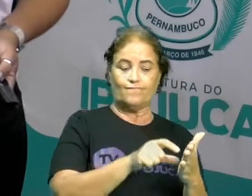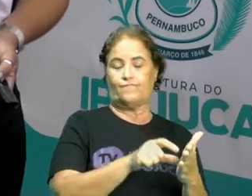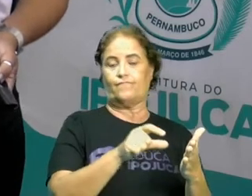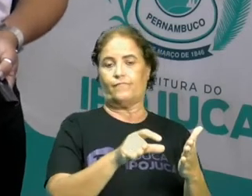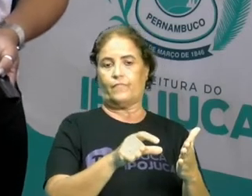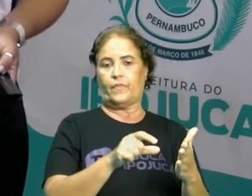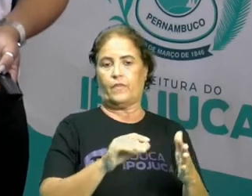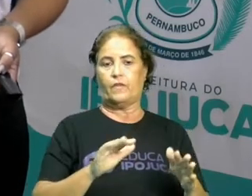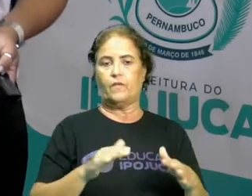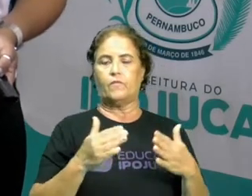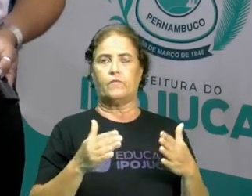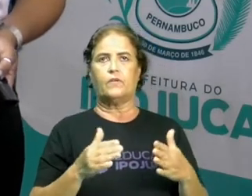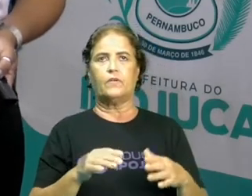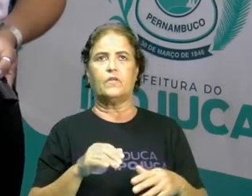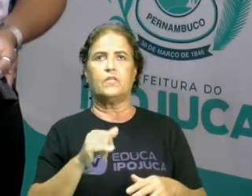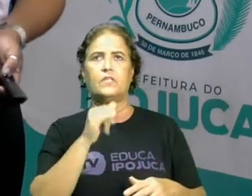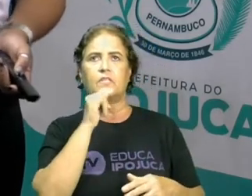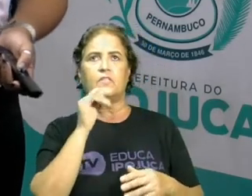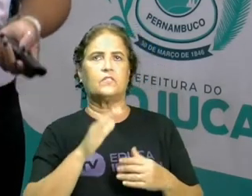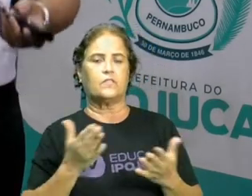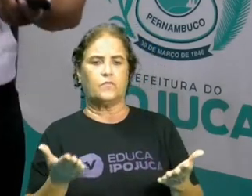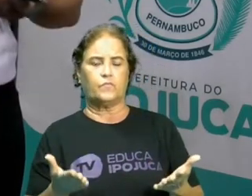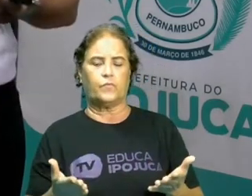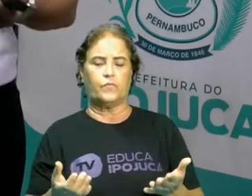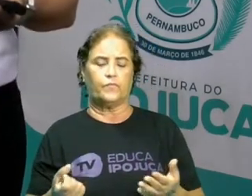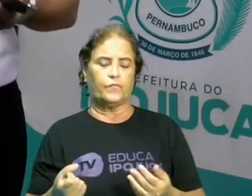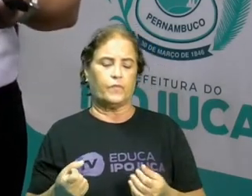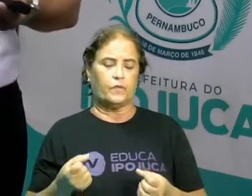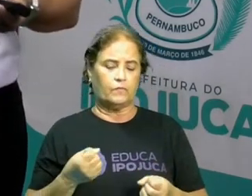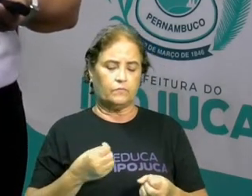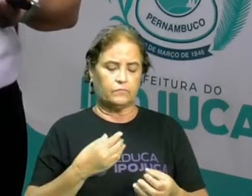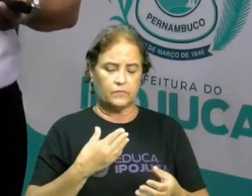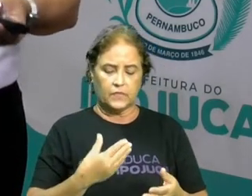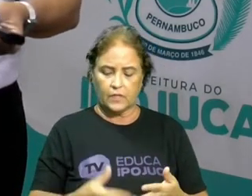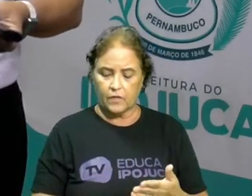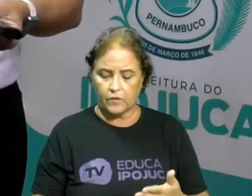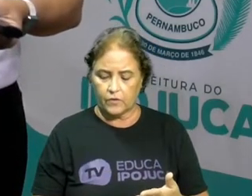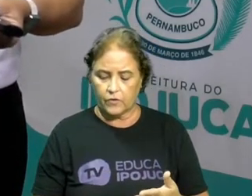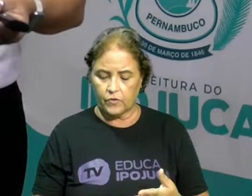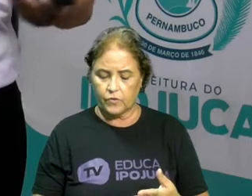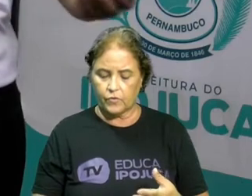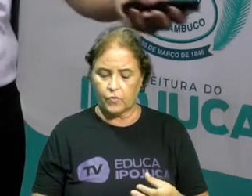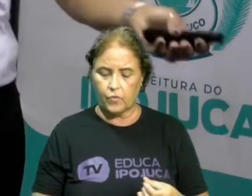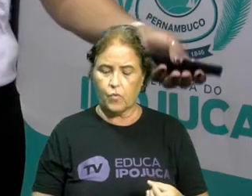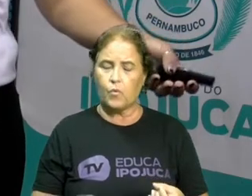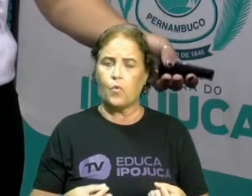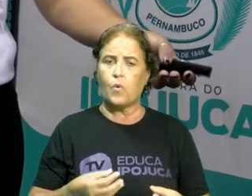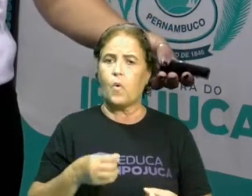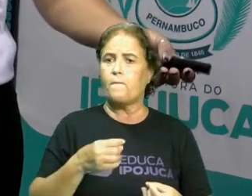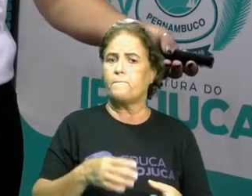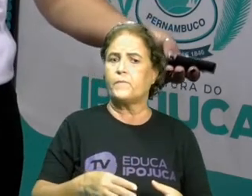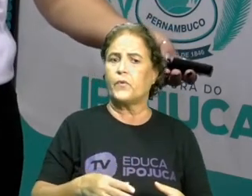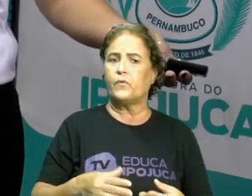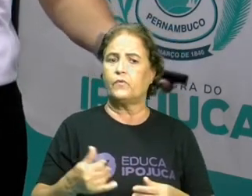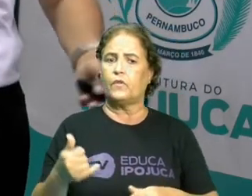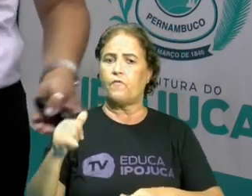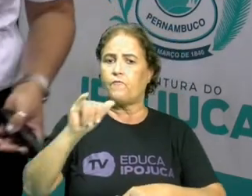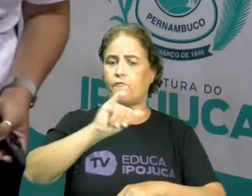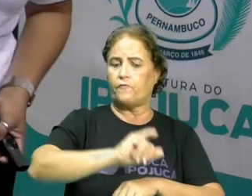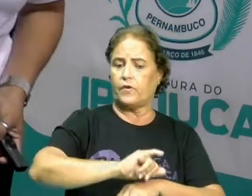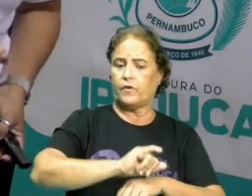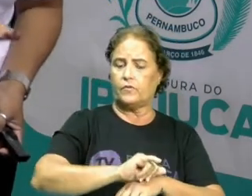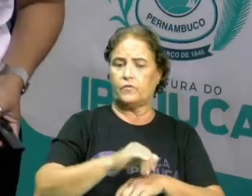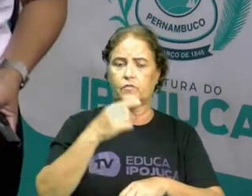Então, por exemplo, vamos dizer que caiu pó de ferro no meu sal. Como é que eu vou separar isso?